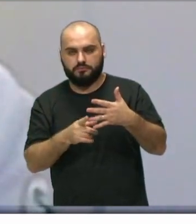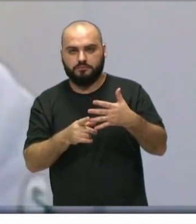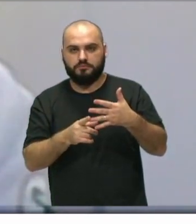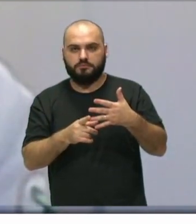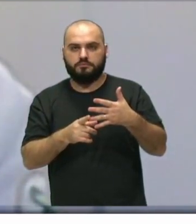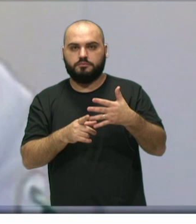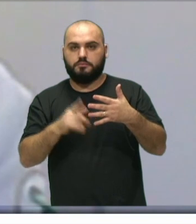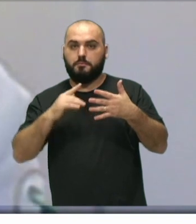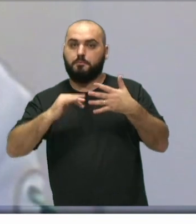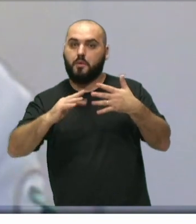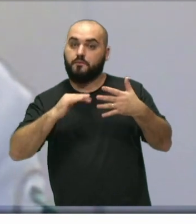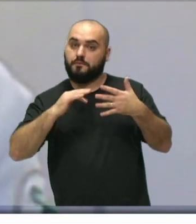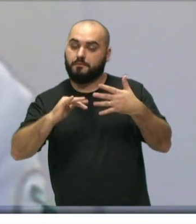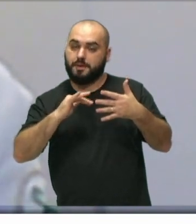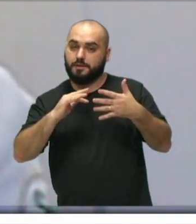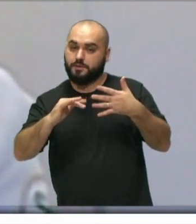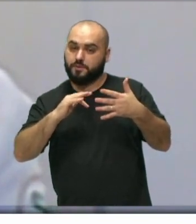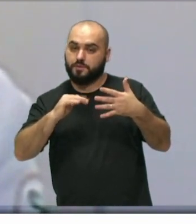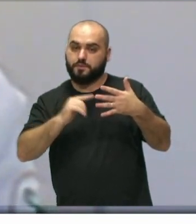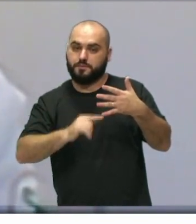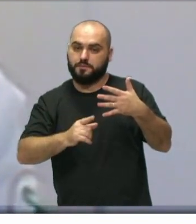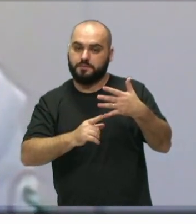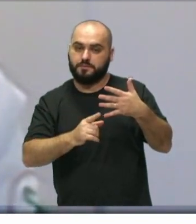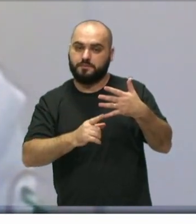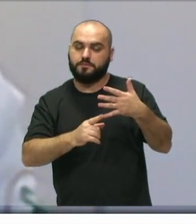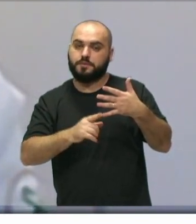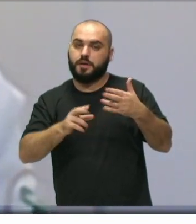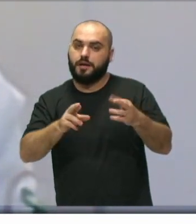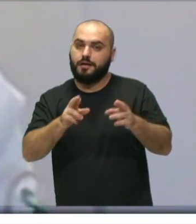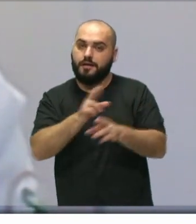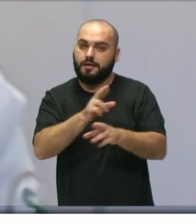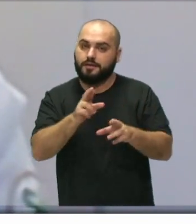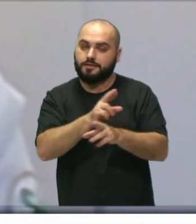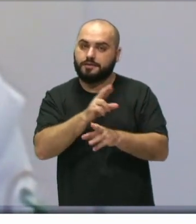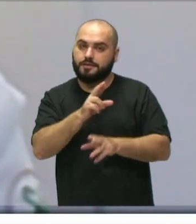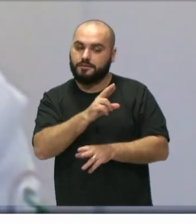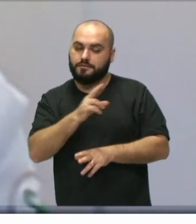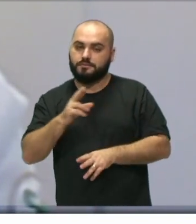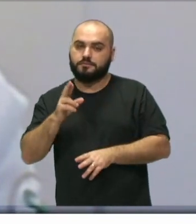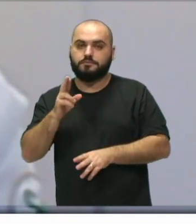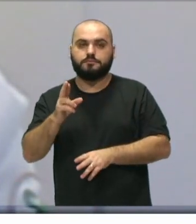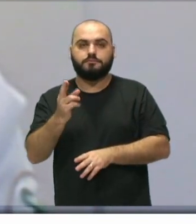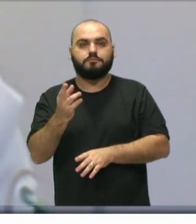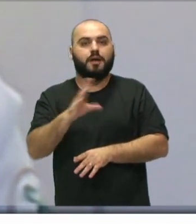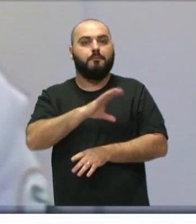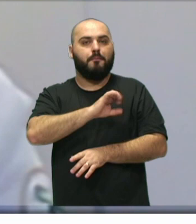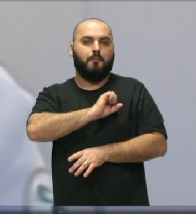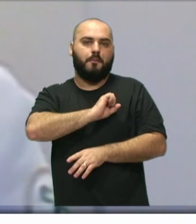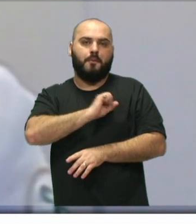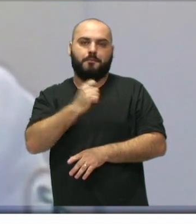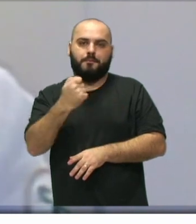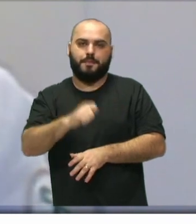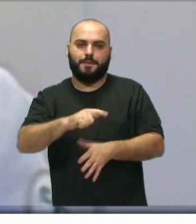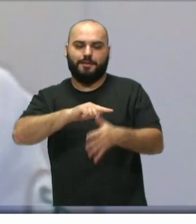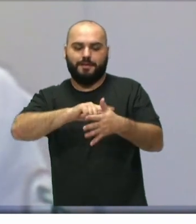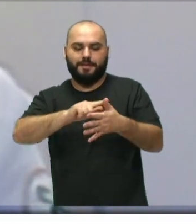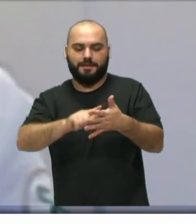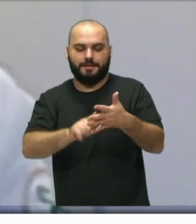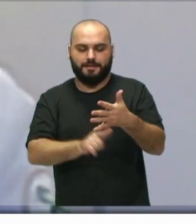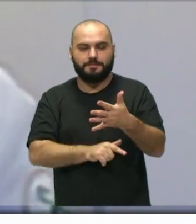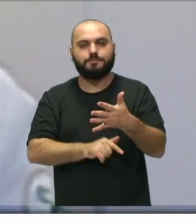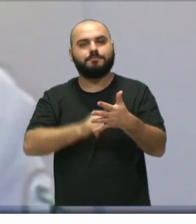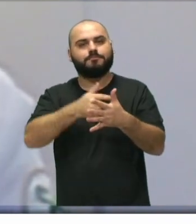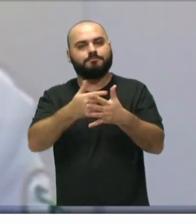se movimentar e ter relações sociais amorosas. Então, esses são os pilares que a